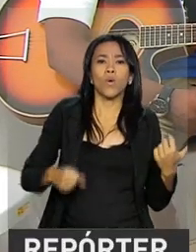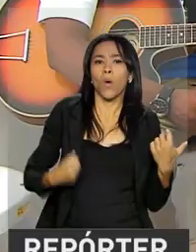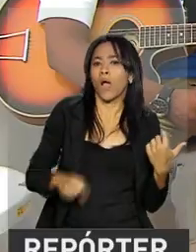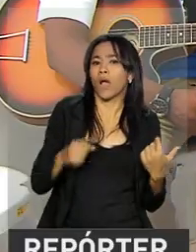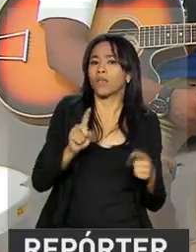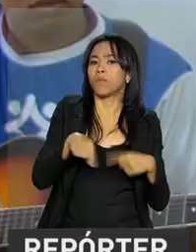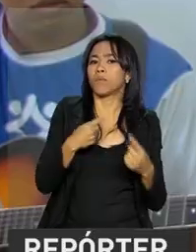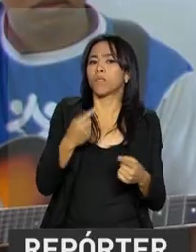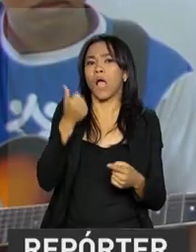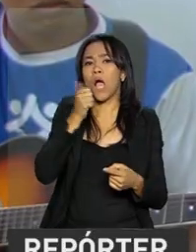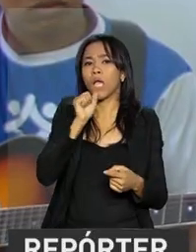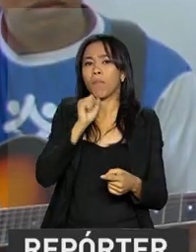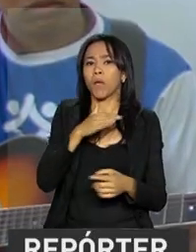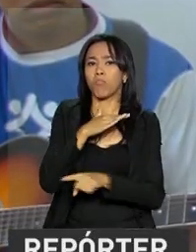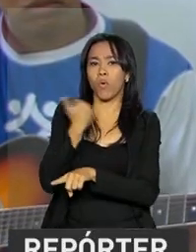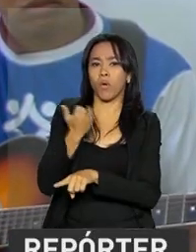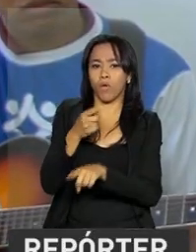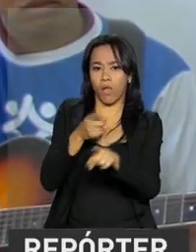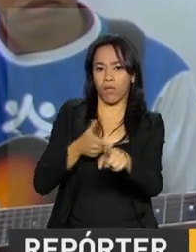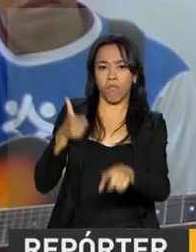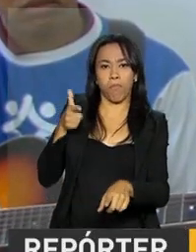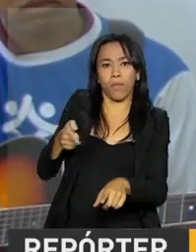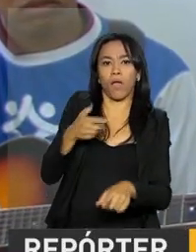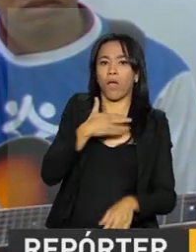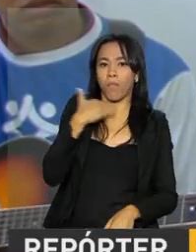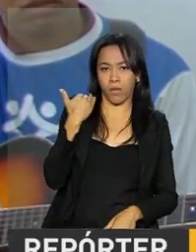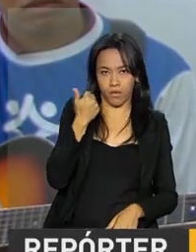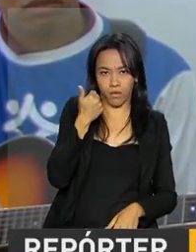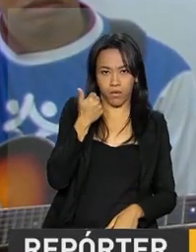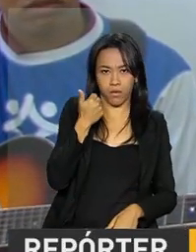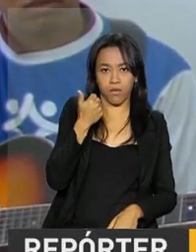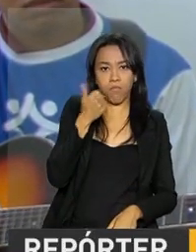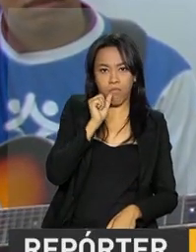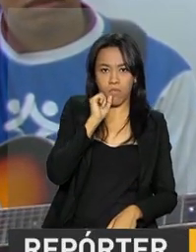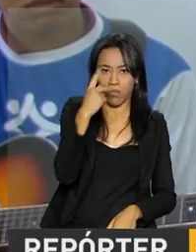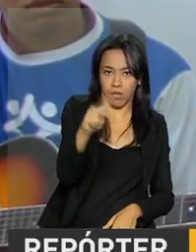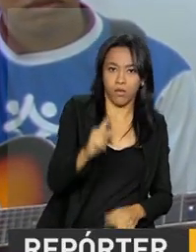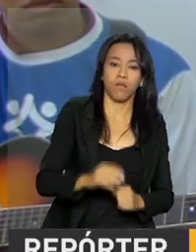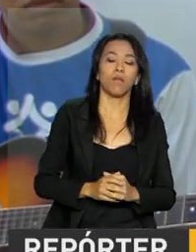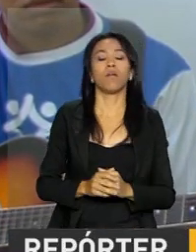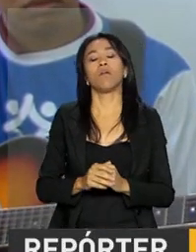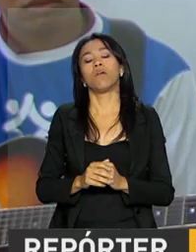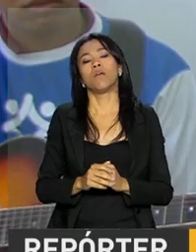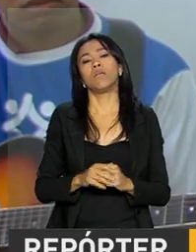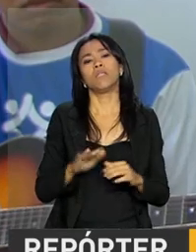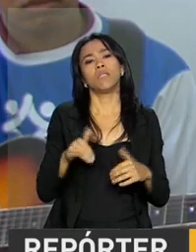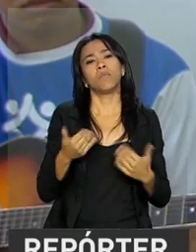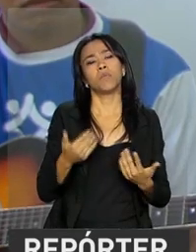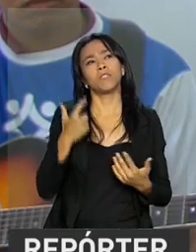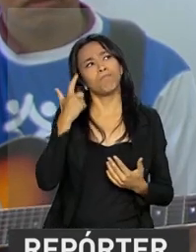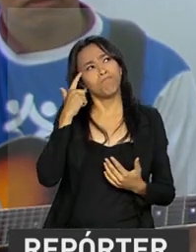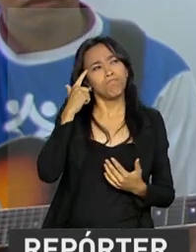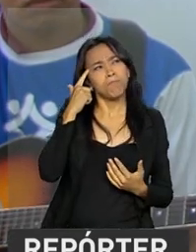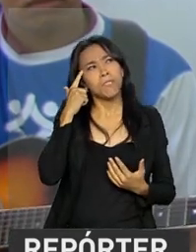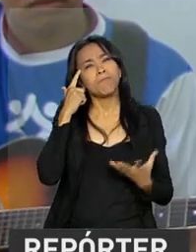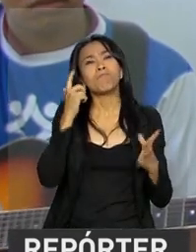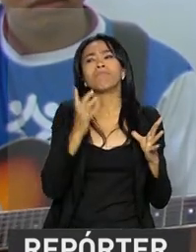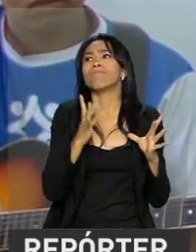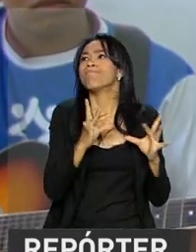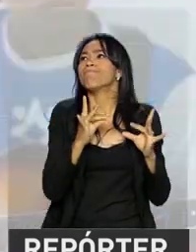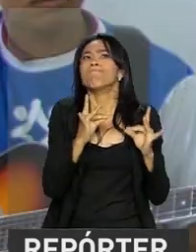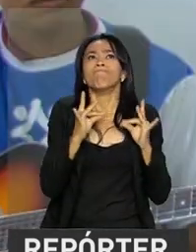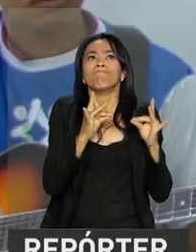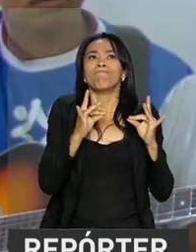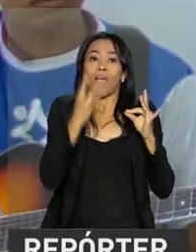de perder a mãe. Ela foi assassinada e daí eu comecei, né, a me querer se apegar em alguma coisa. O que eu me apeguei foi